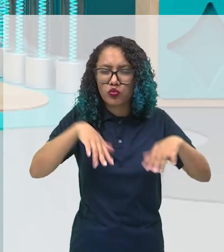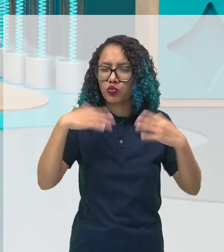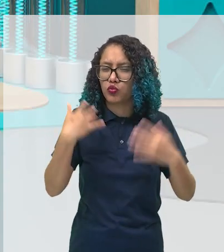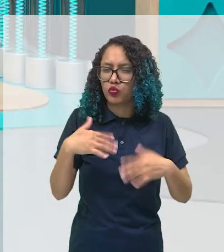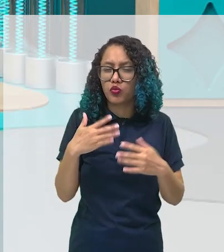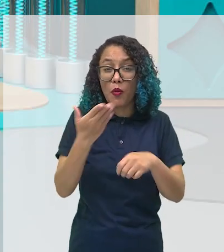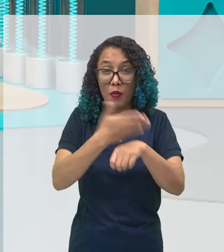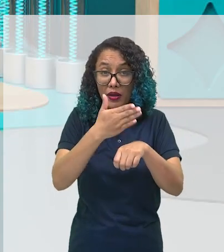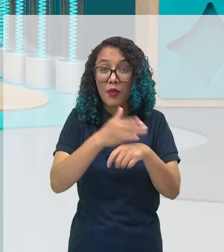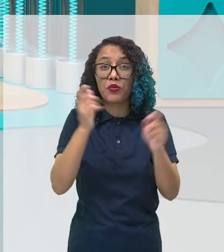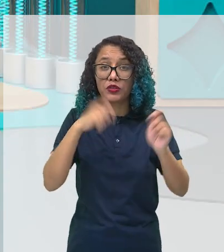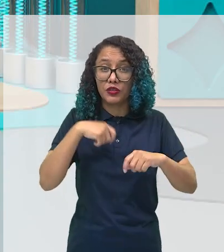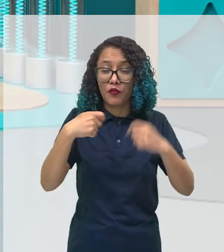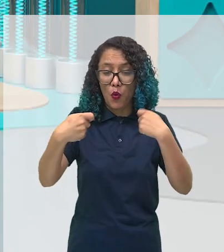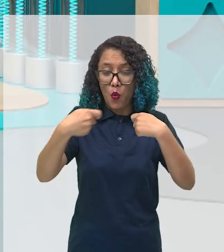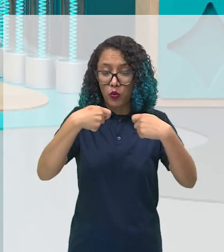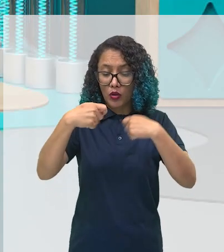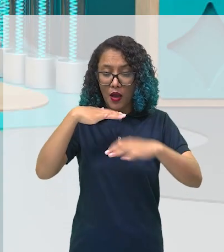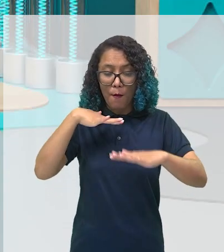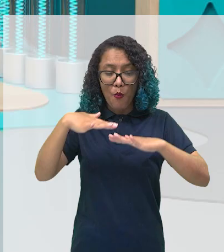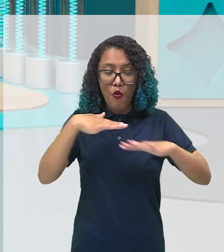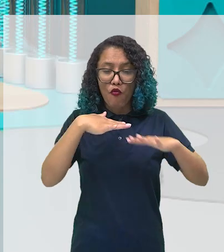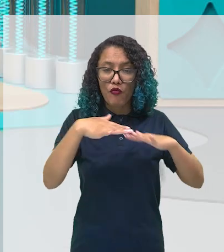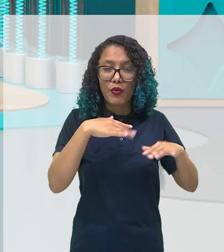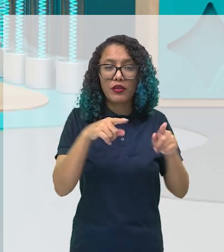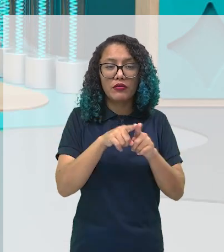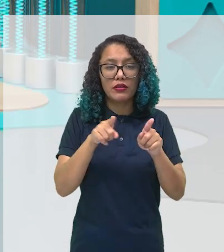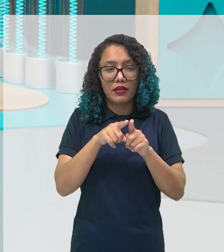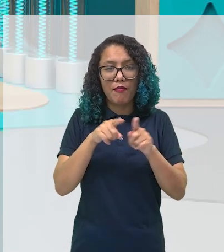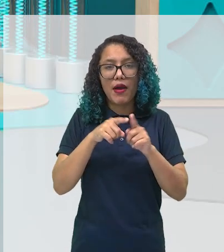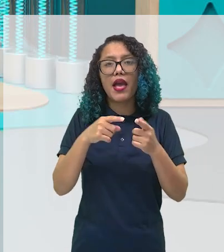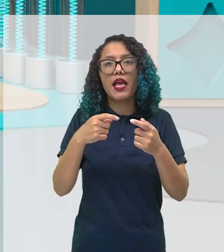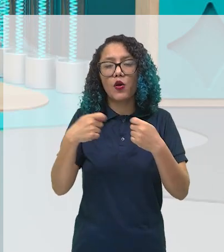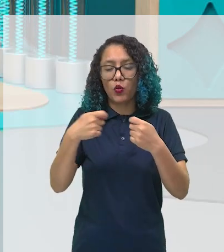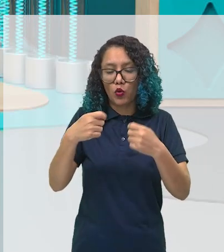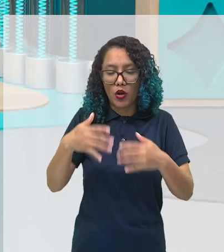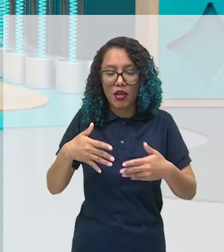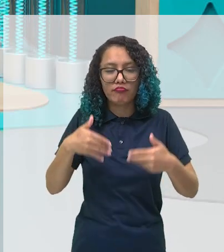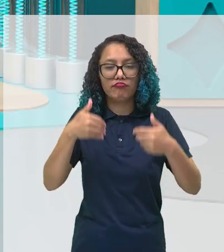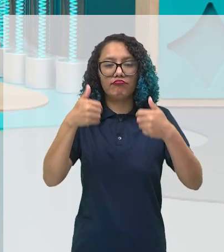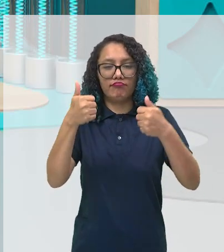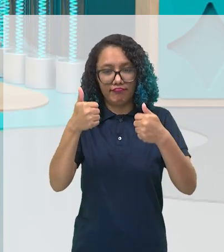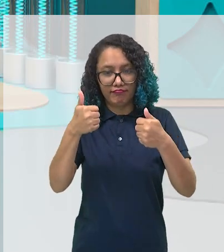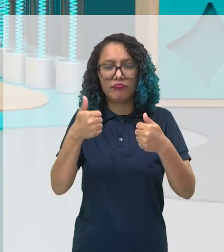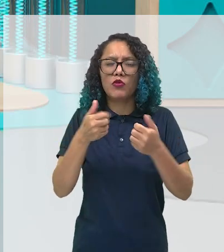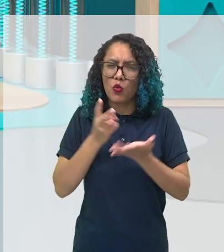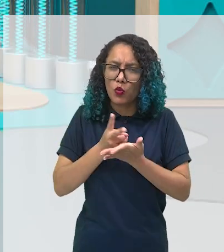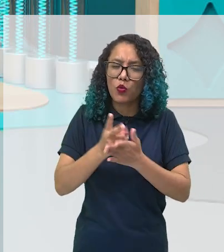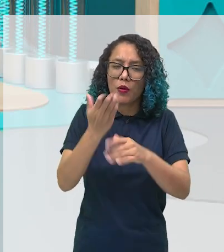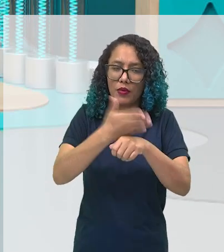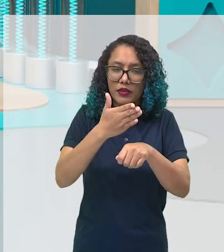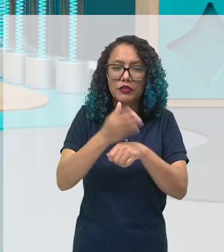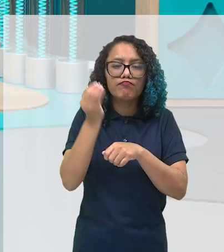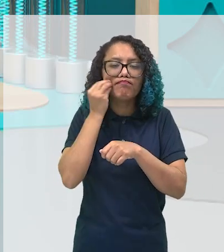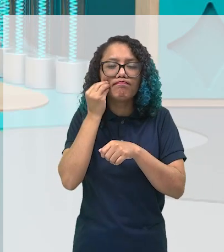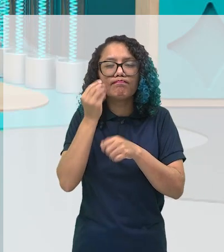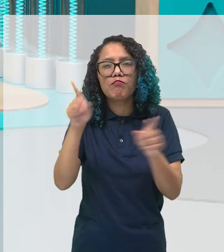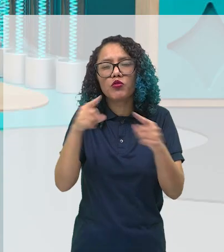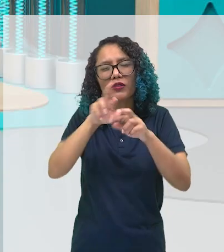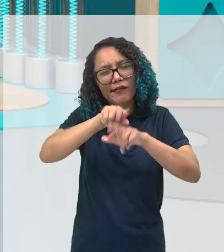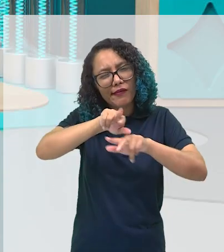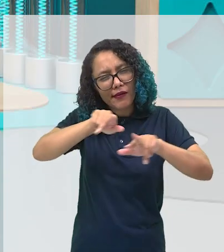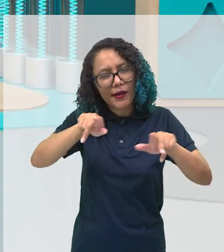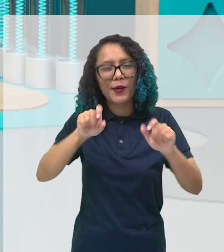aprender a dominar seus passos e melhorar sua coordenação. Continue praticando, experimentando diferentes